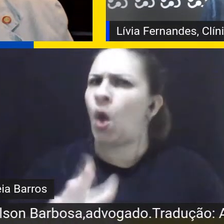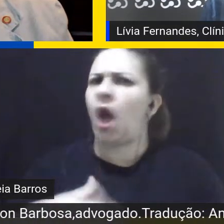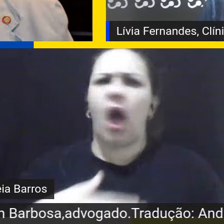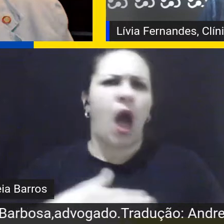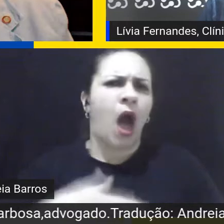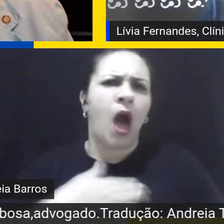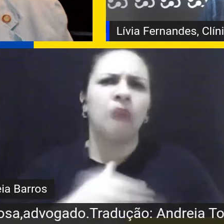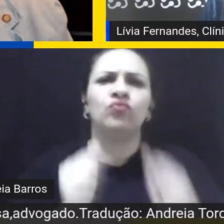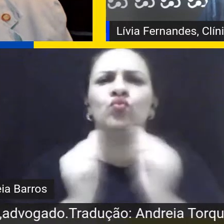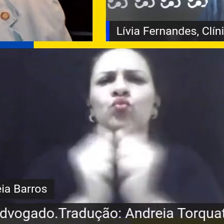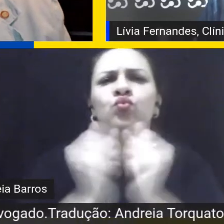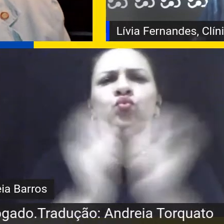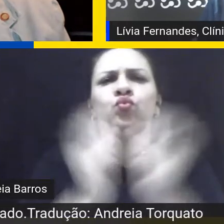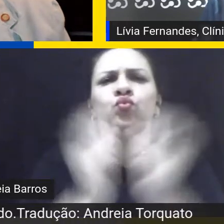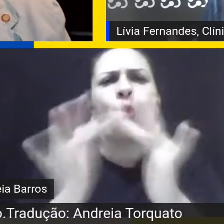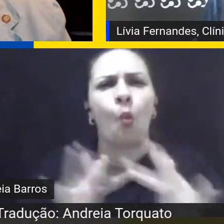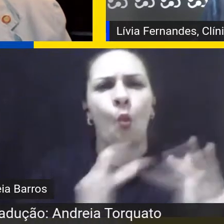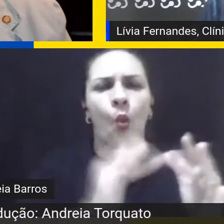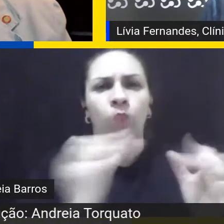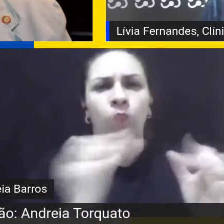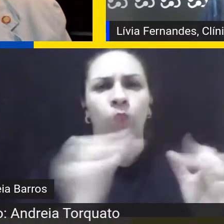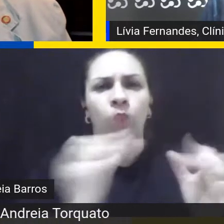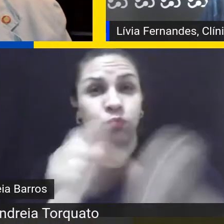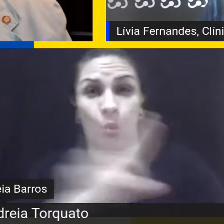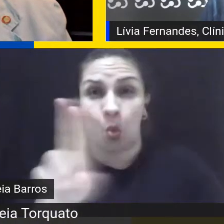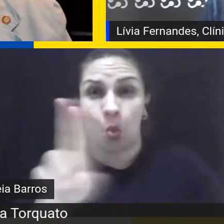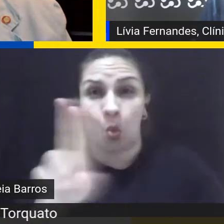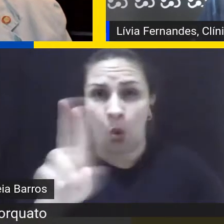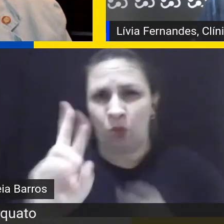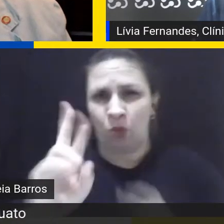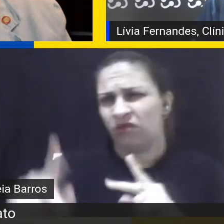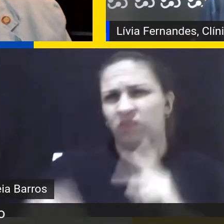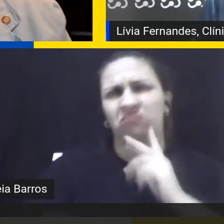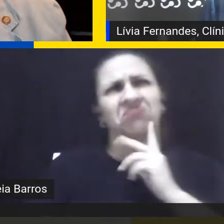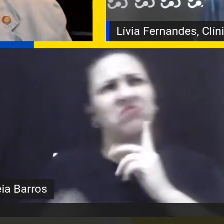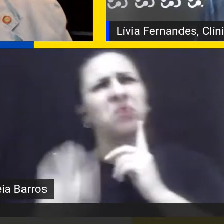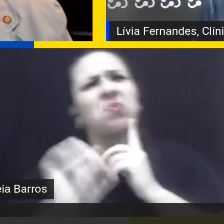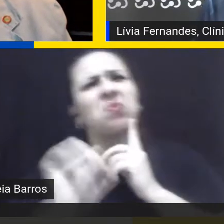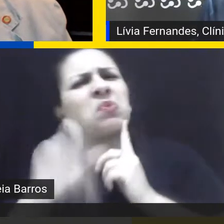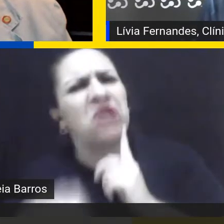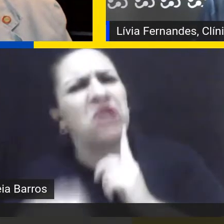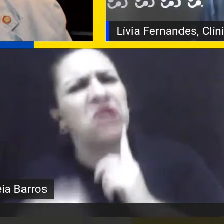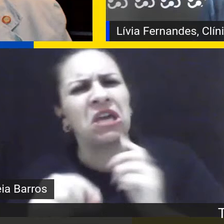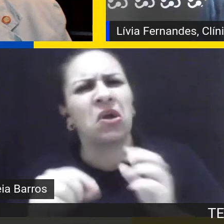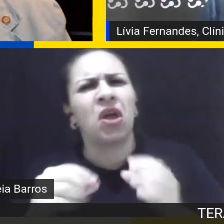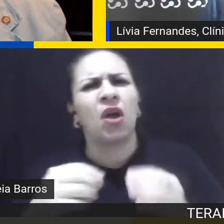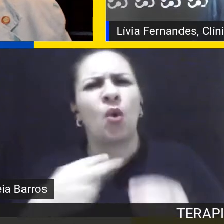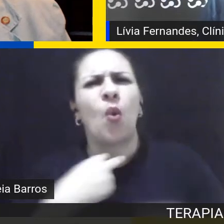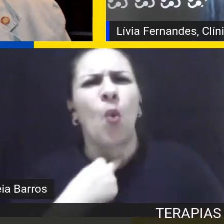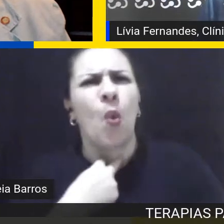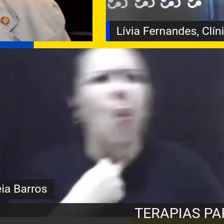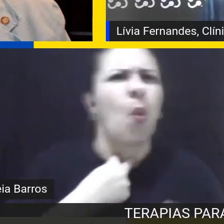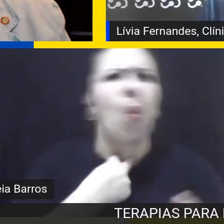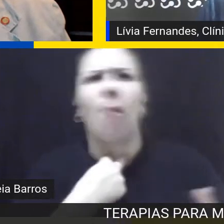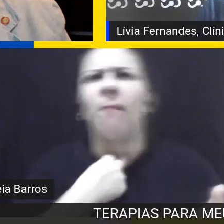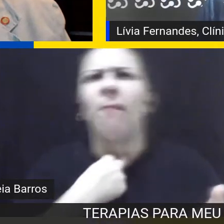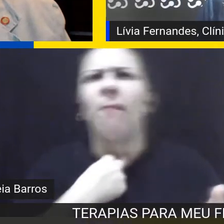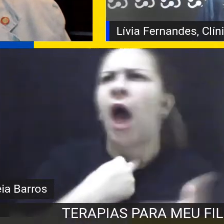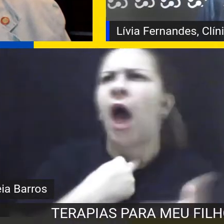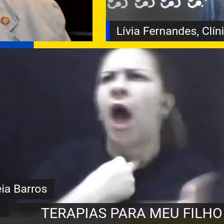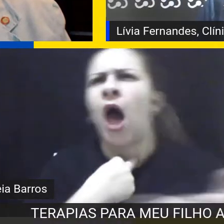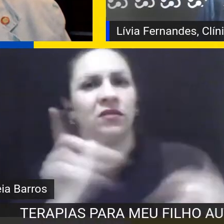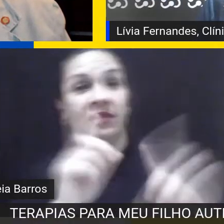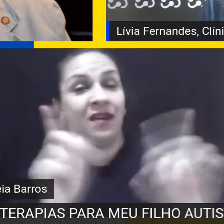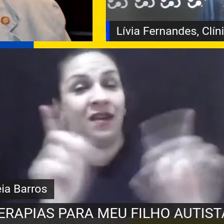o curso, né? O nome é um nome diferente. Eu falo, mas será que a gente vai ocupar a vida das pessoas? E não é bem isso.